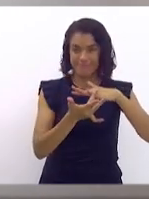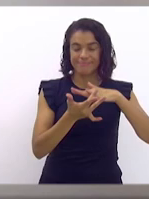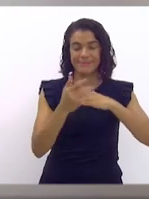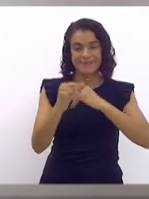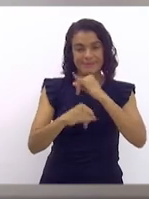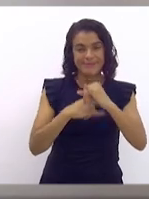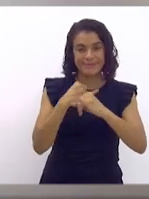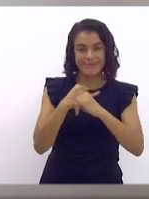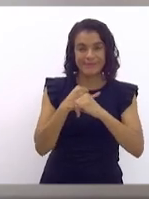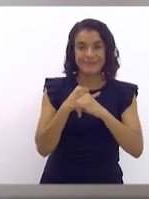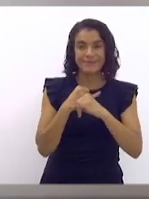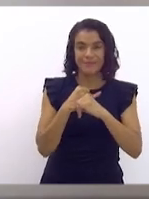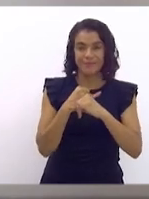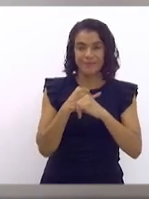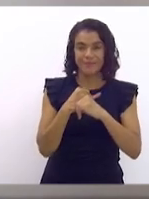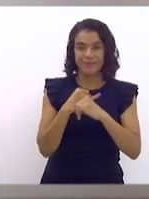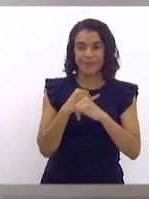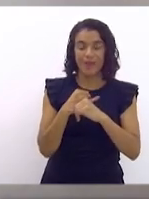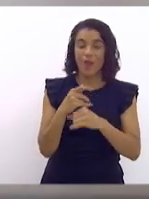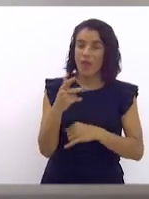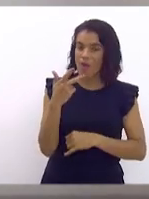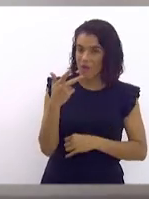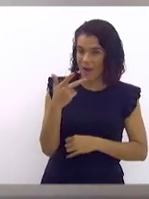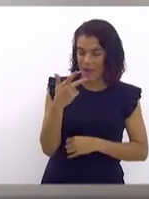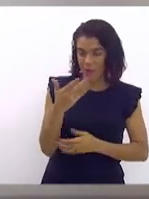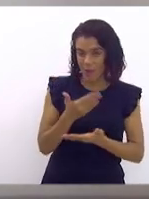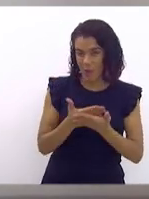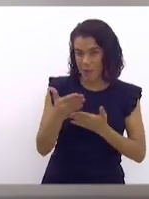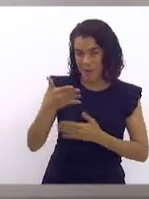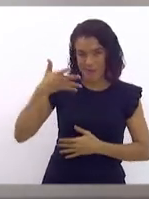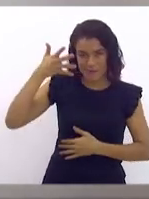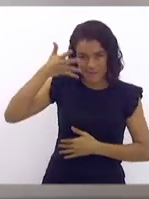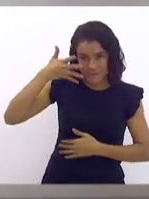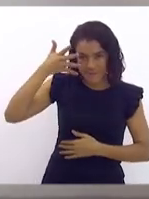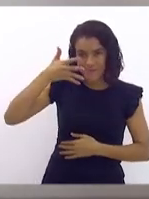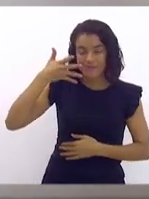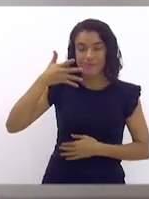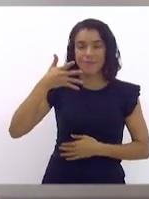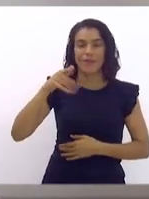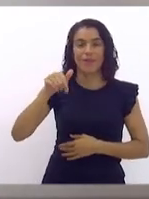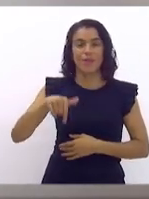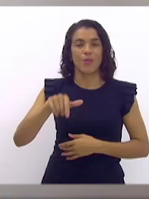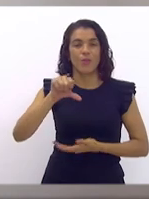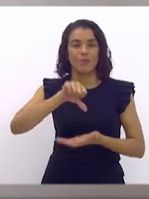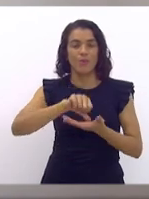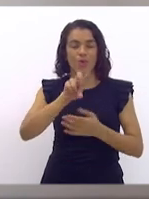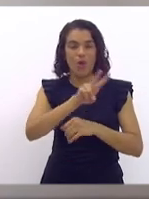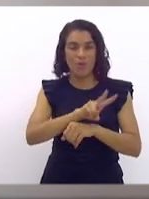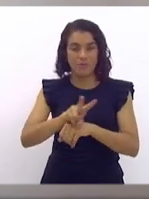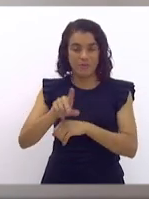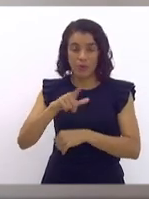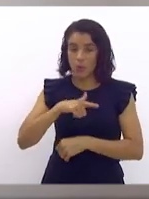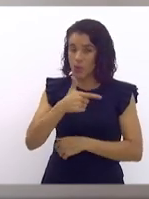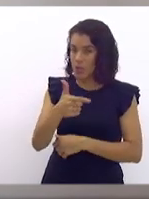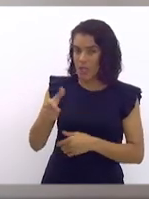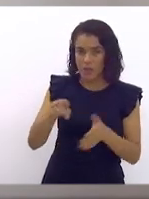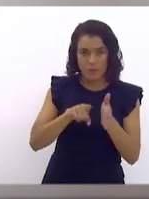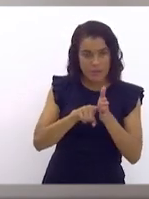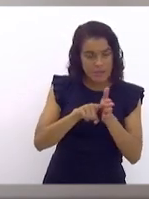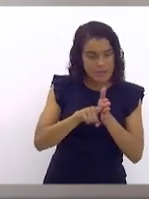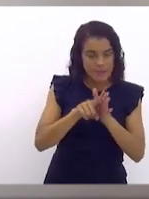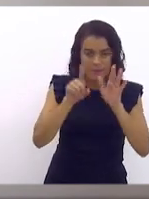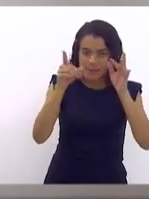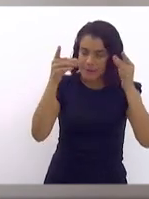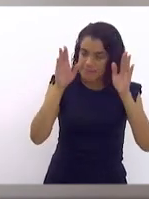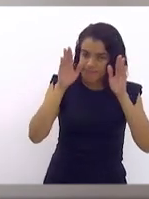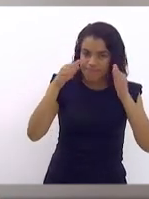internet. Como eu disse no começo da minha apresentação, no observatório, nós não temos nenhum estudo específico sobre